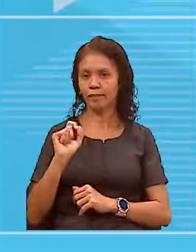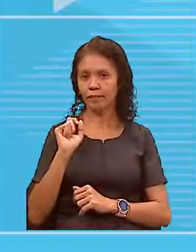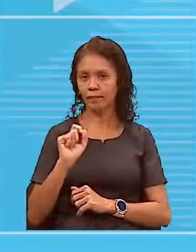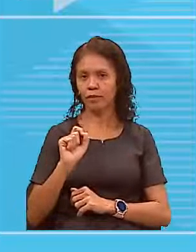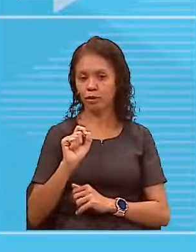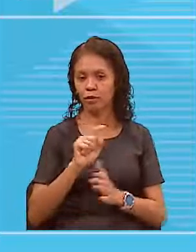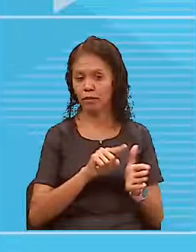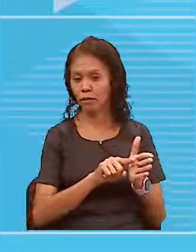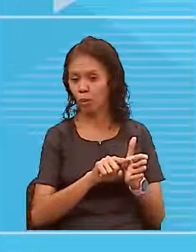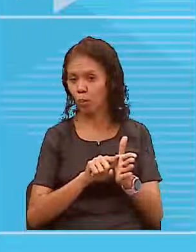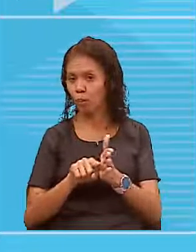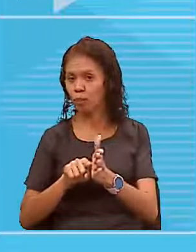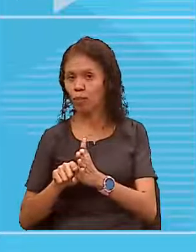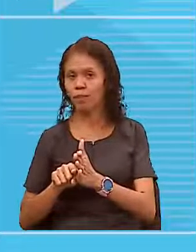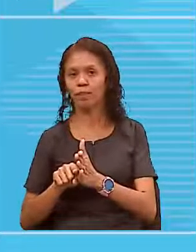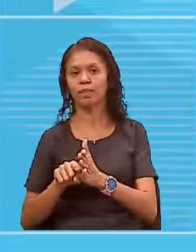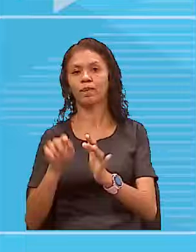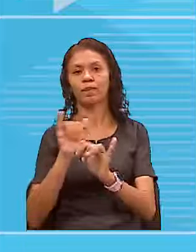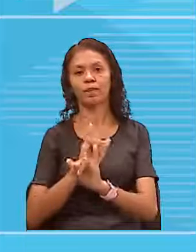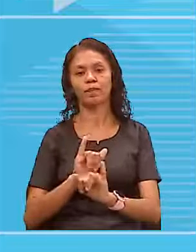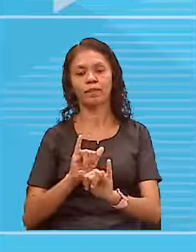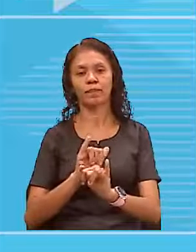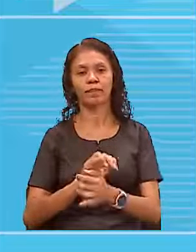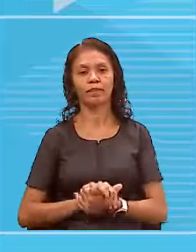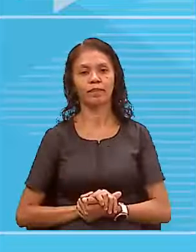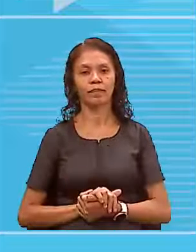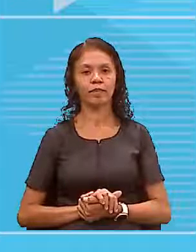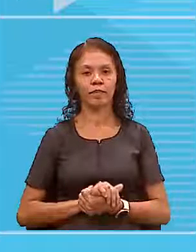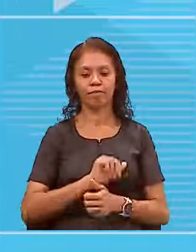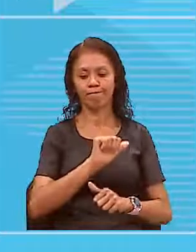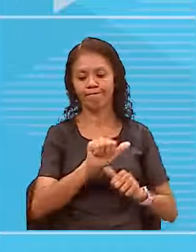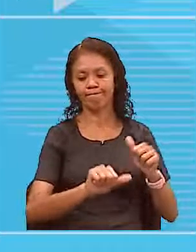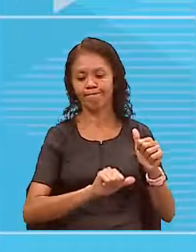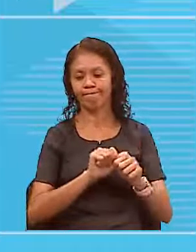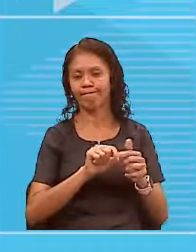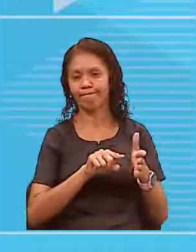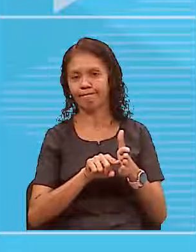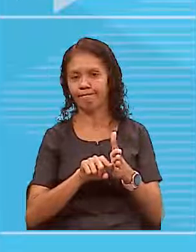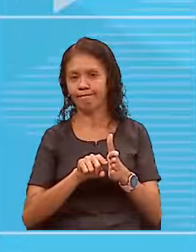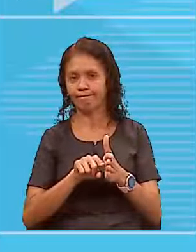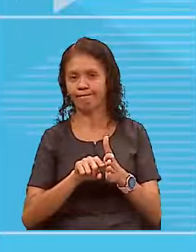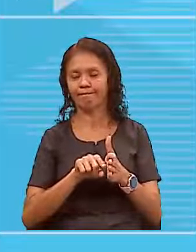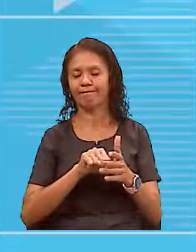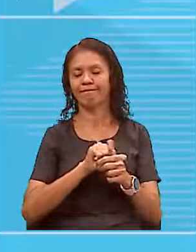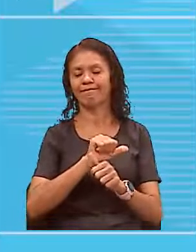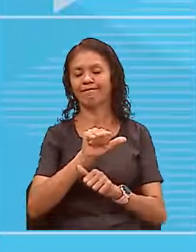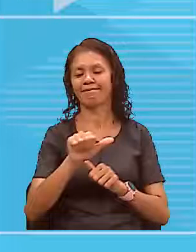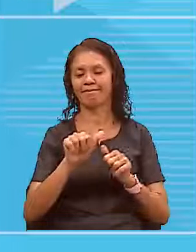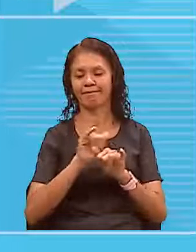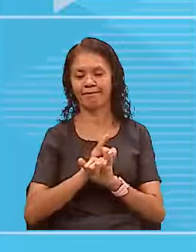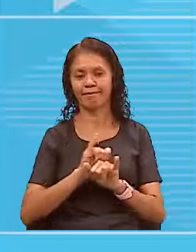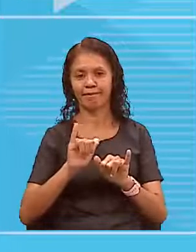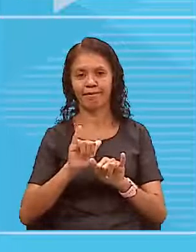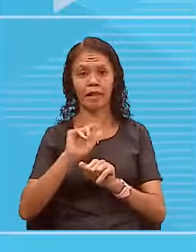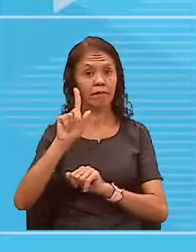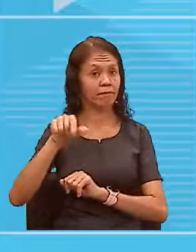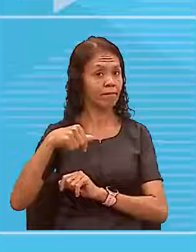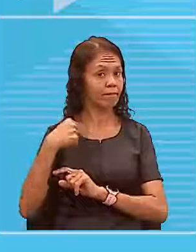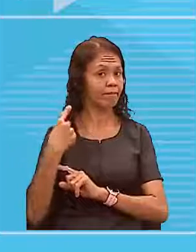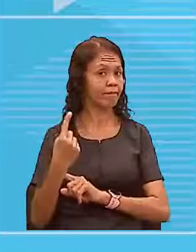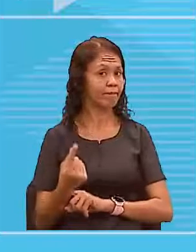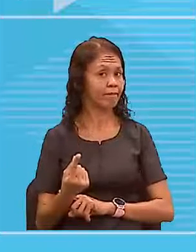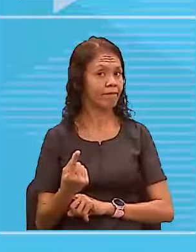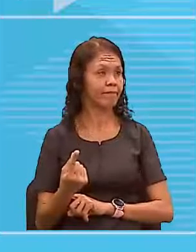dados, eu estou transformando esses dados em informação, depois esses dados vão